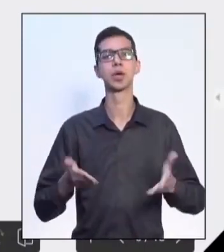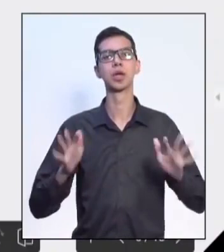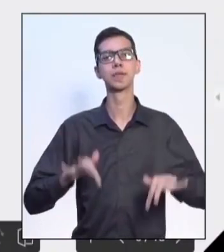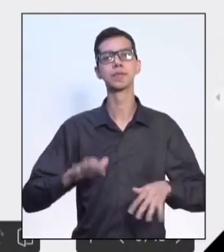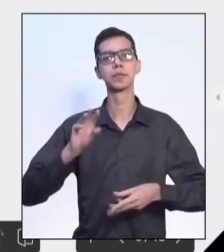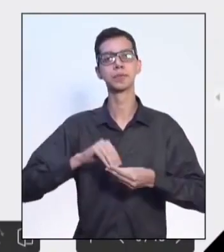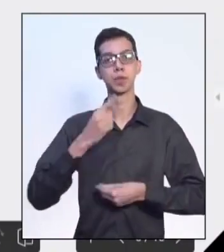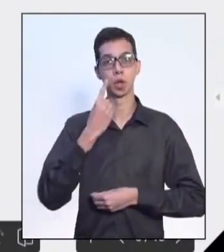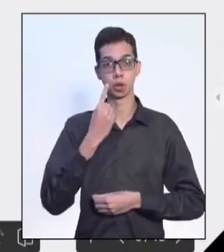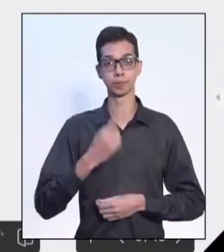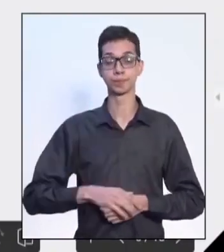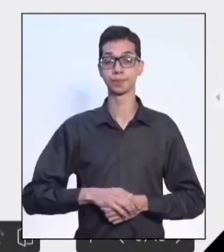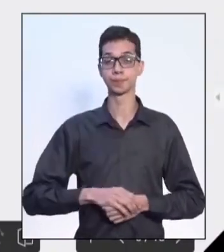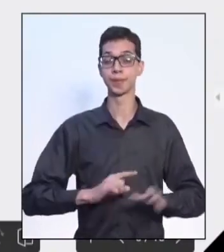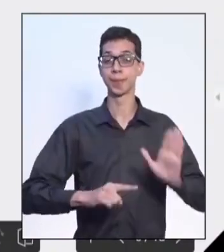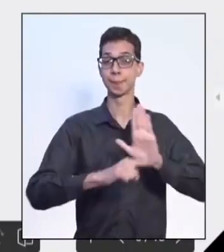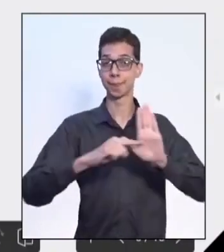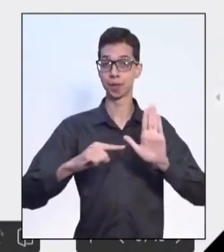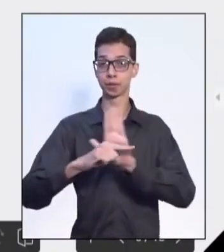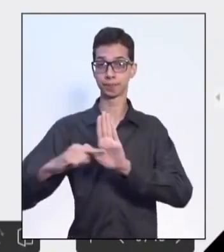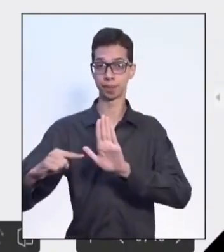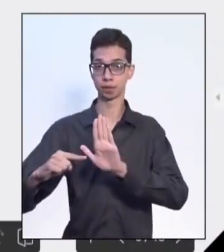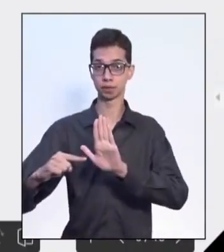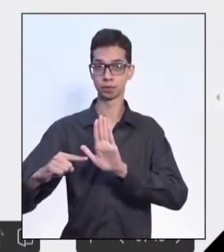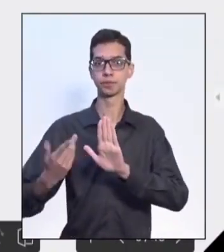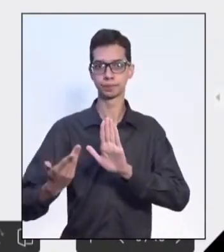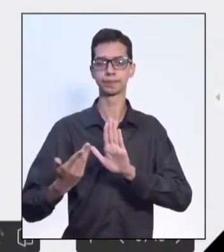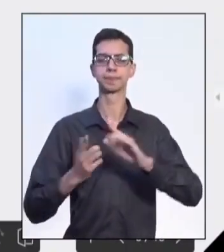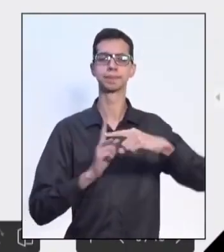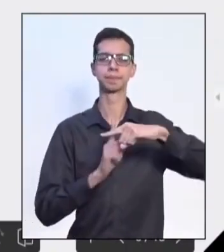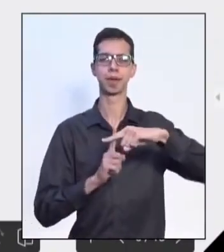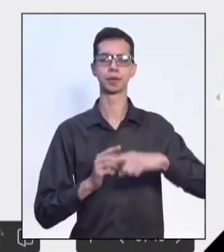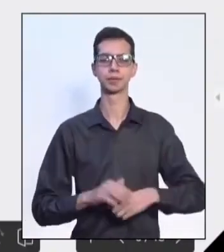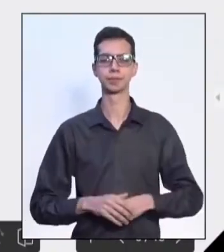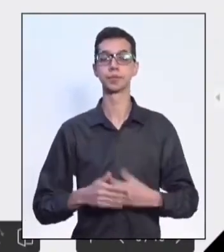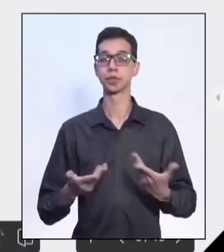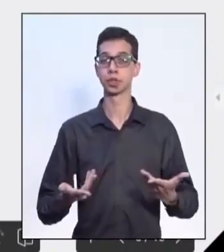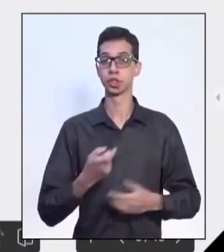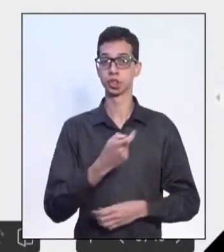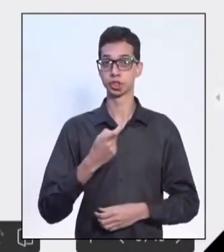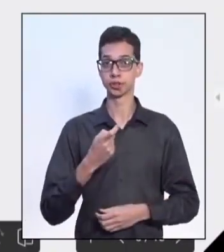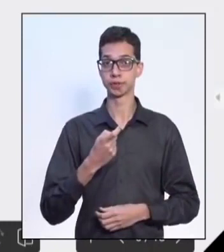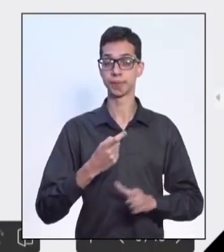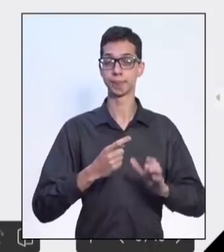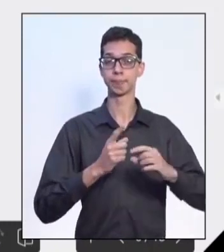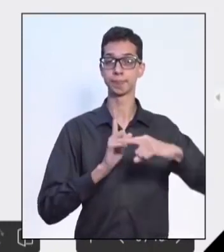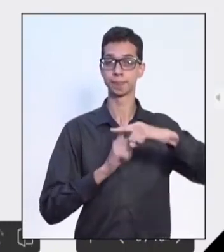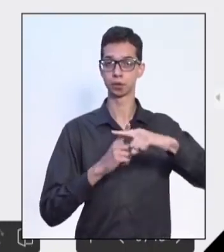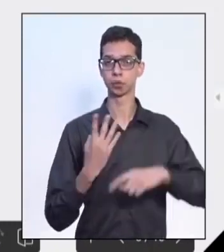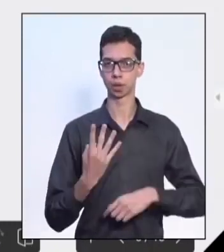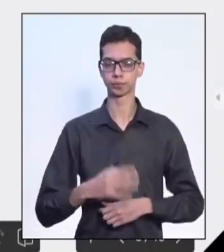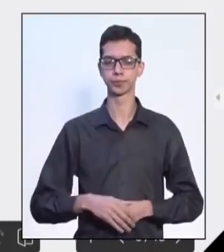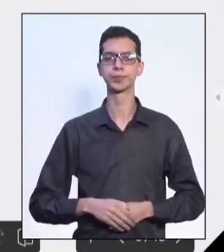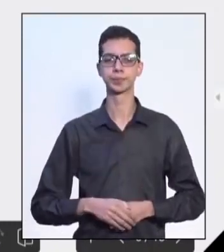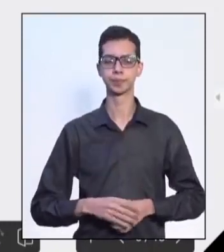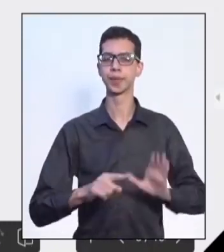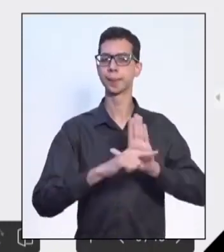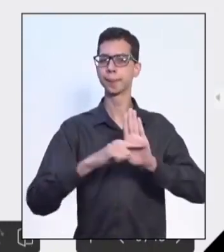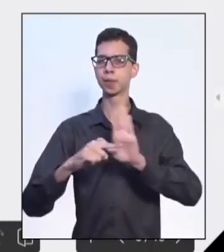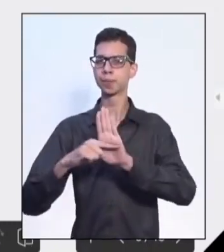de sinal, menos com menos, mais. Então, x mais 4. Joguinho de sinal, menos com